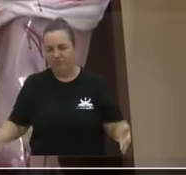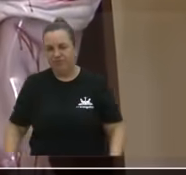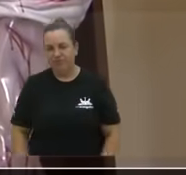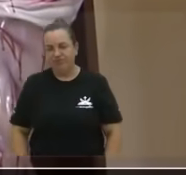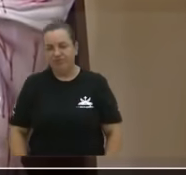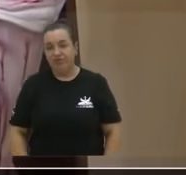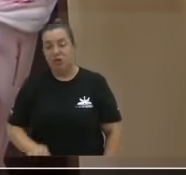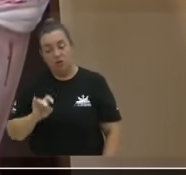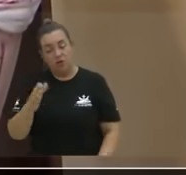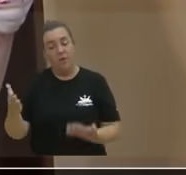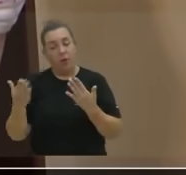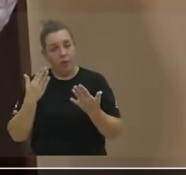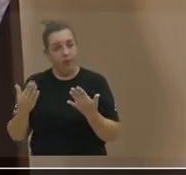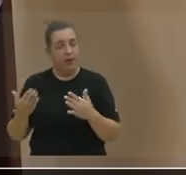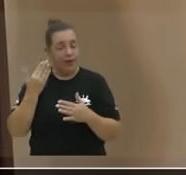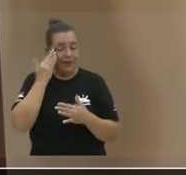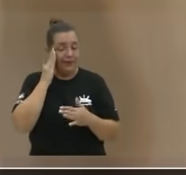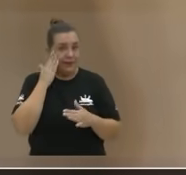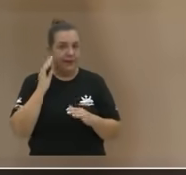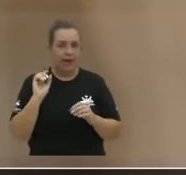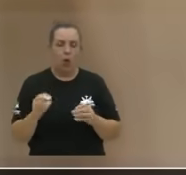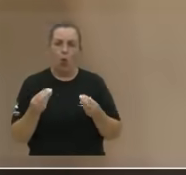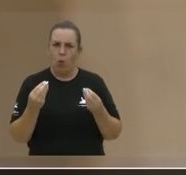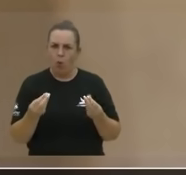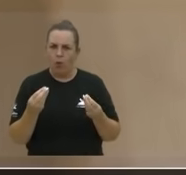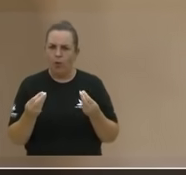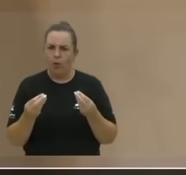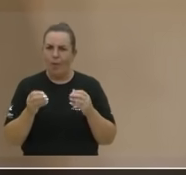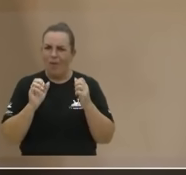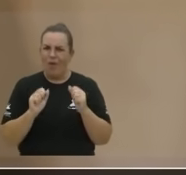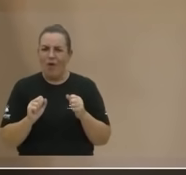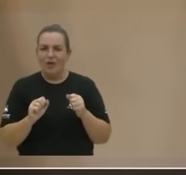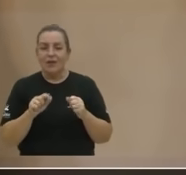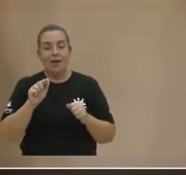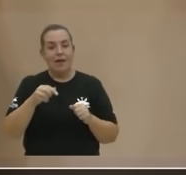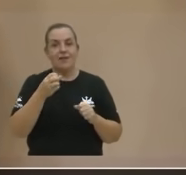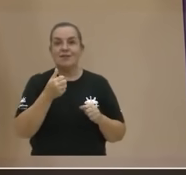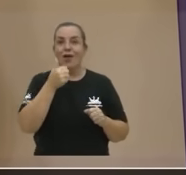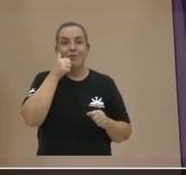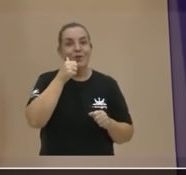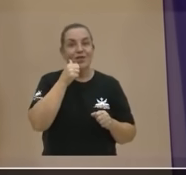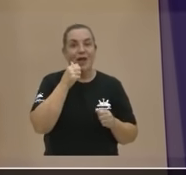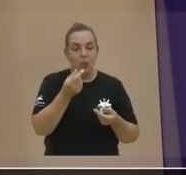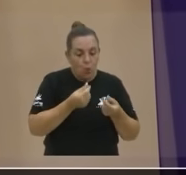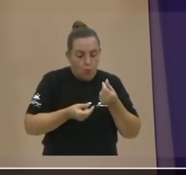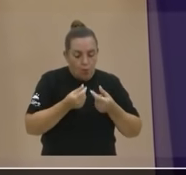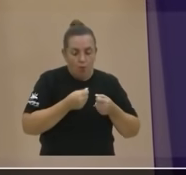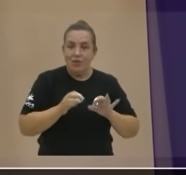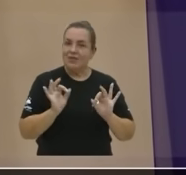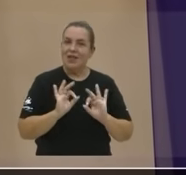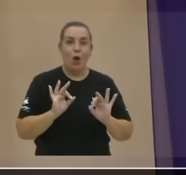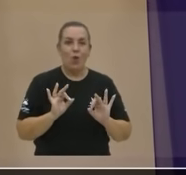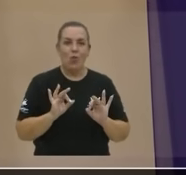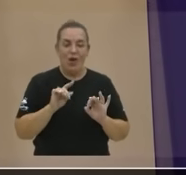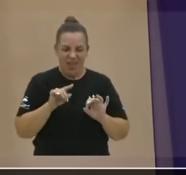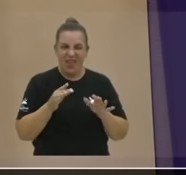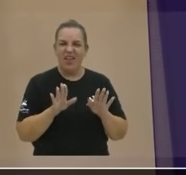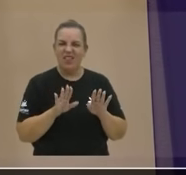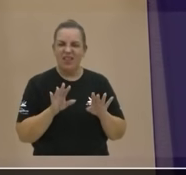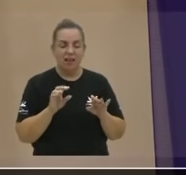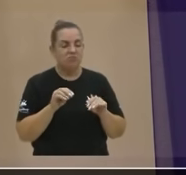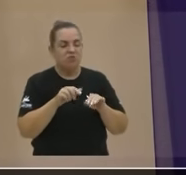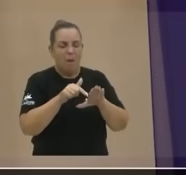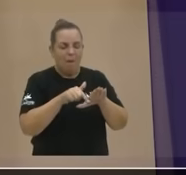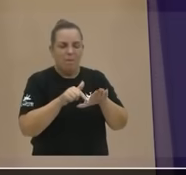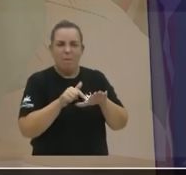Só para termos noção, a preciosidade. E aquela mulher não economizou para Jesus. Ela quebrou nos